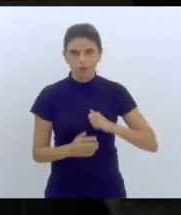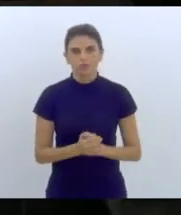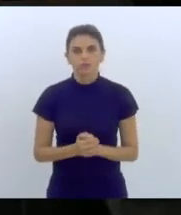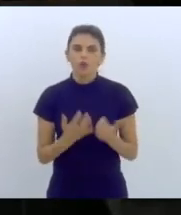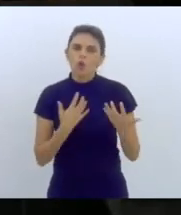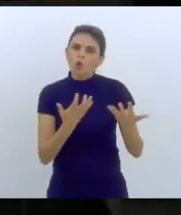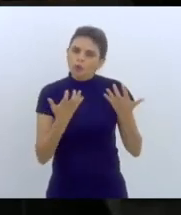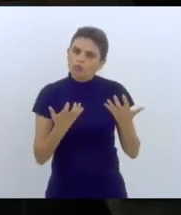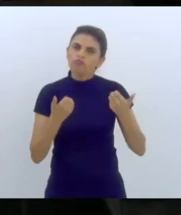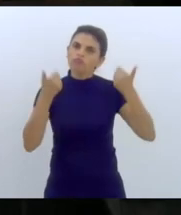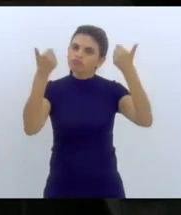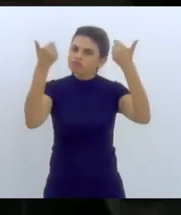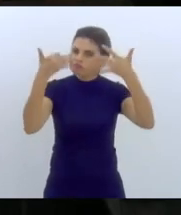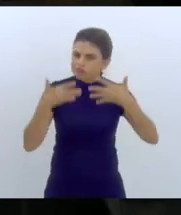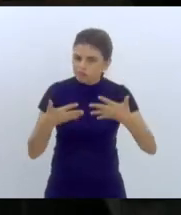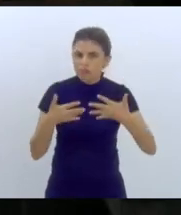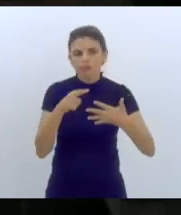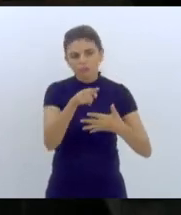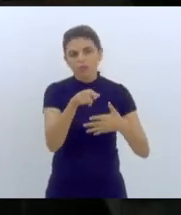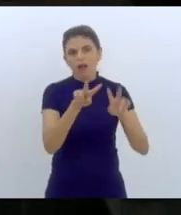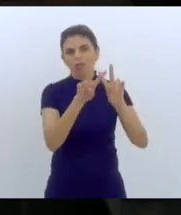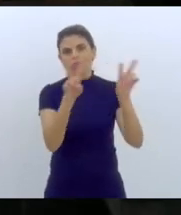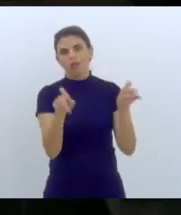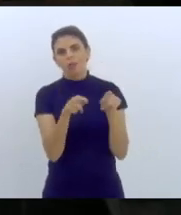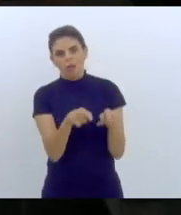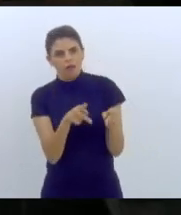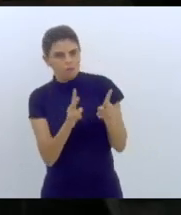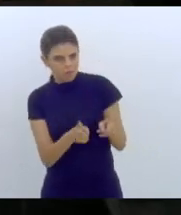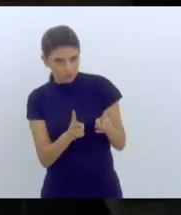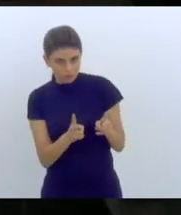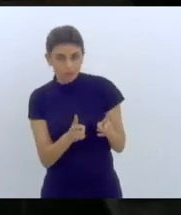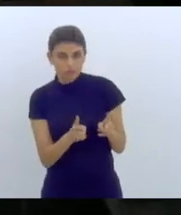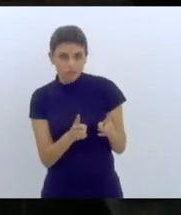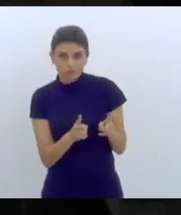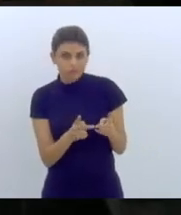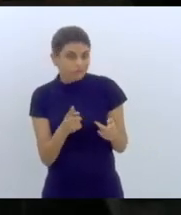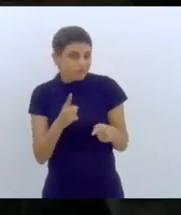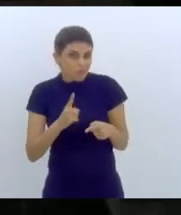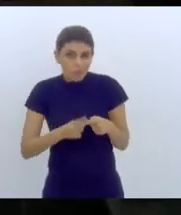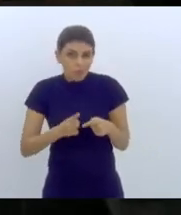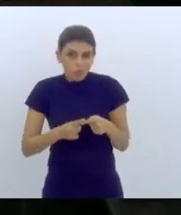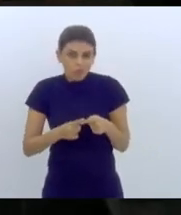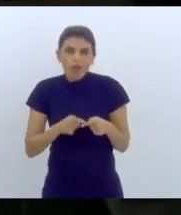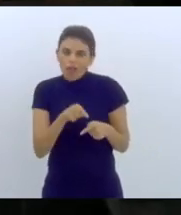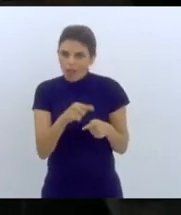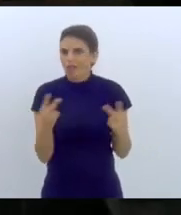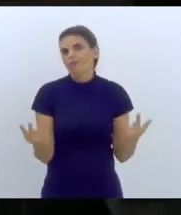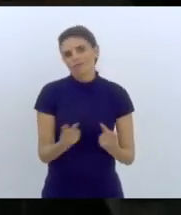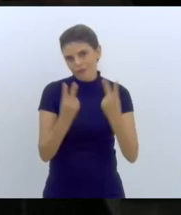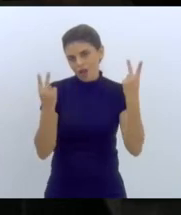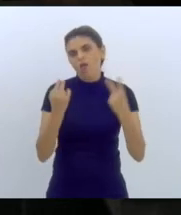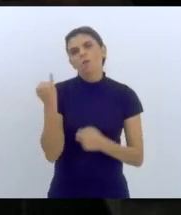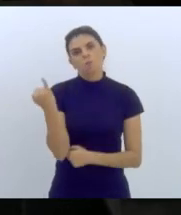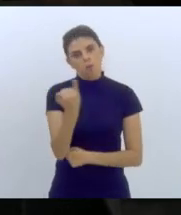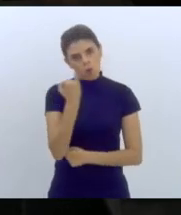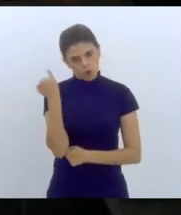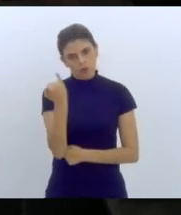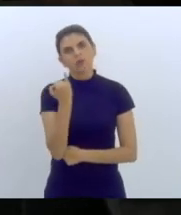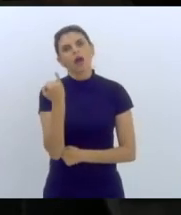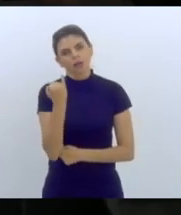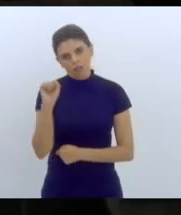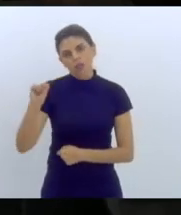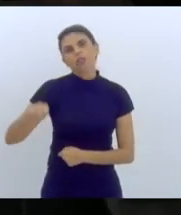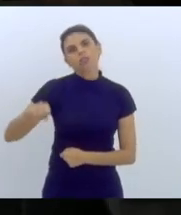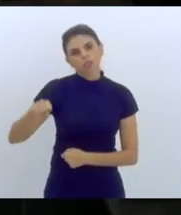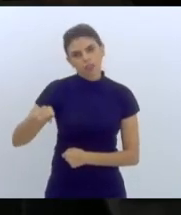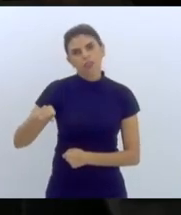queria chamar a atenção sobre esse tema, porque é absolutamente relevante, inclusive